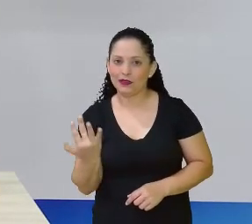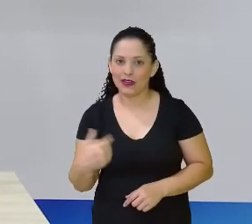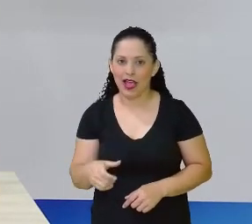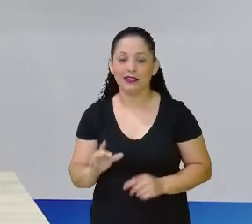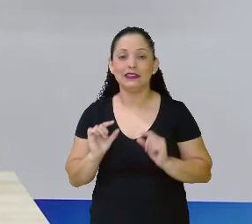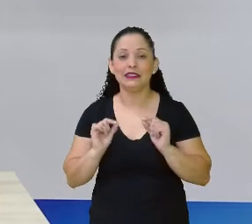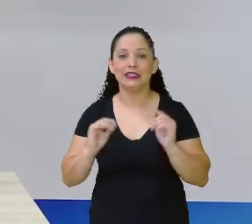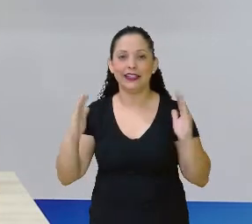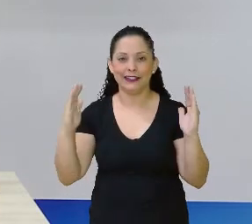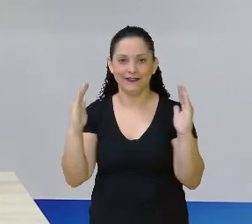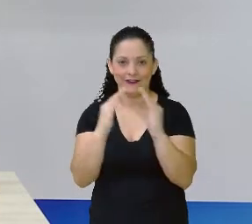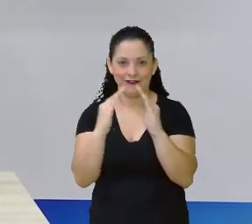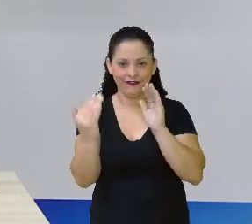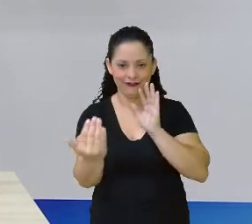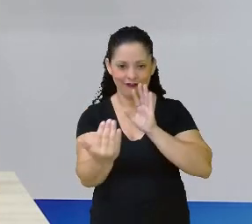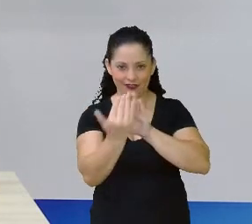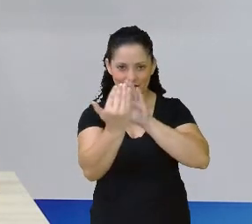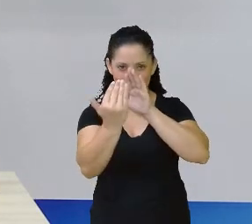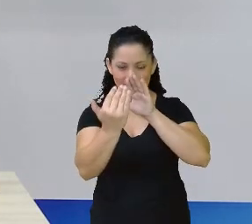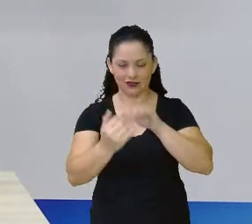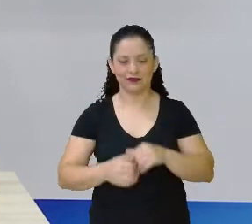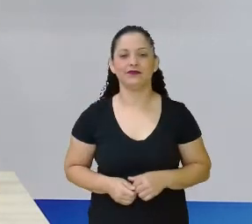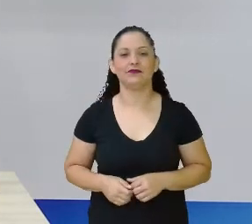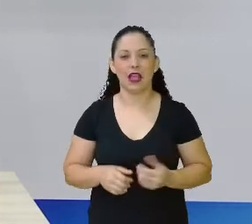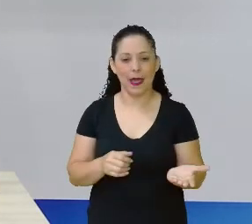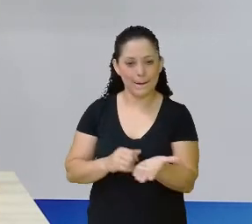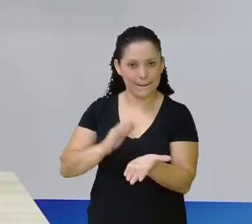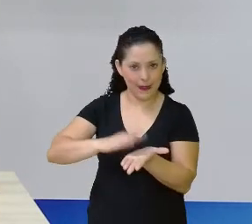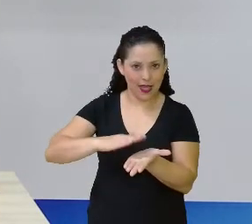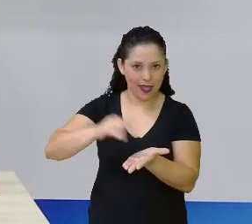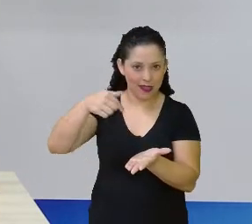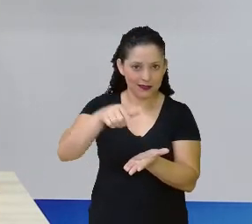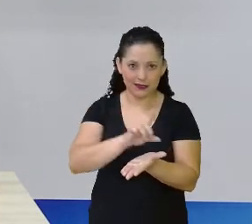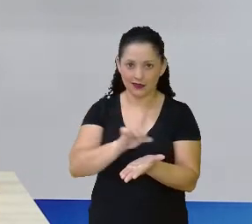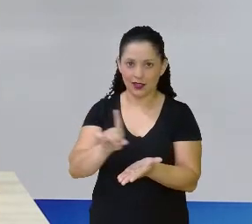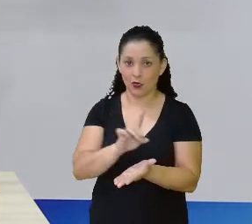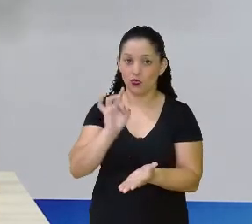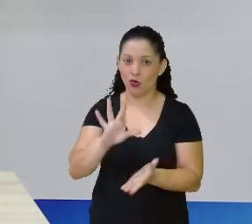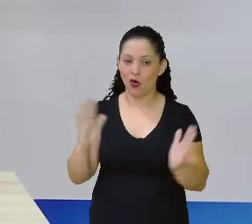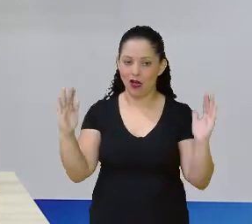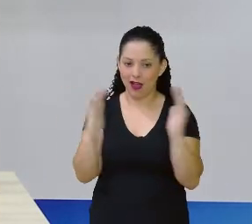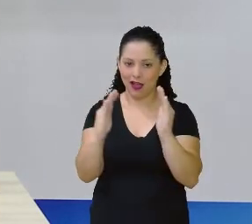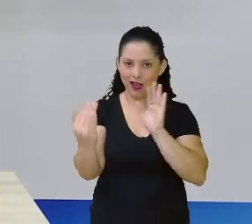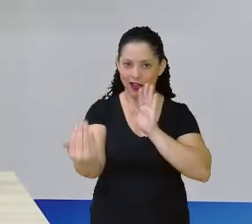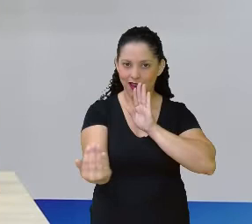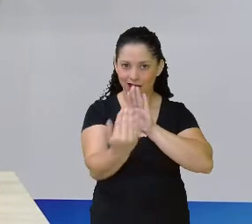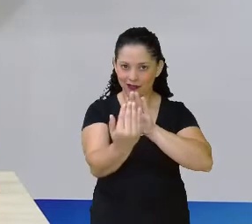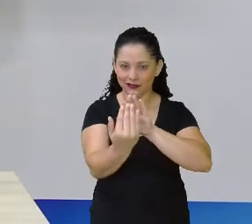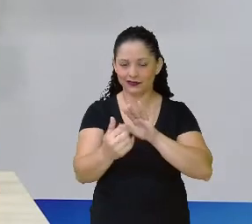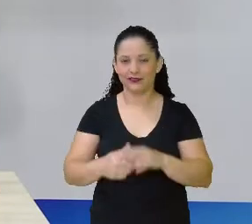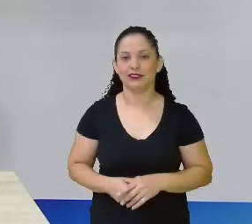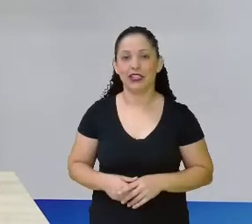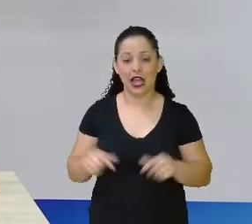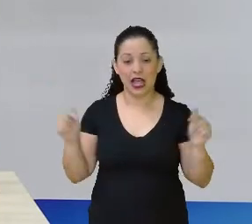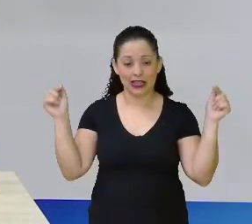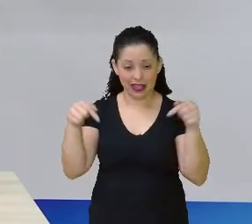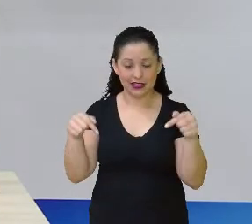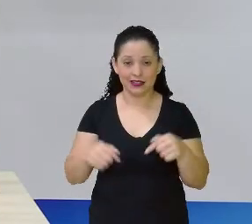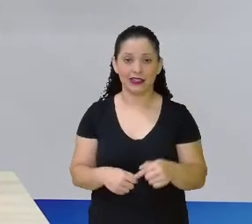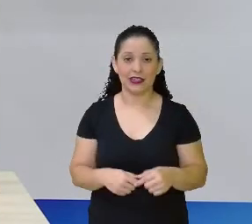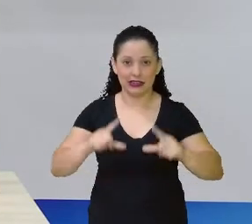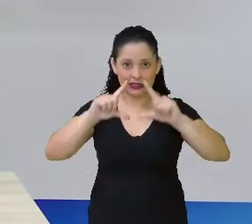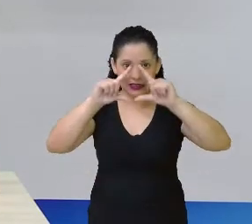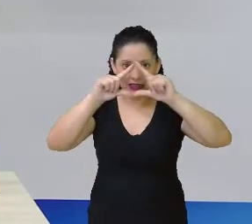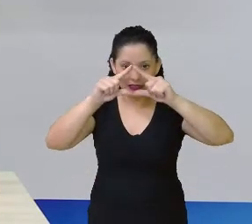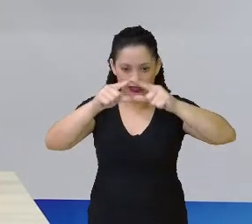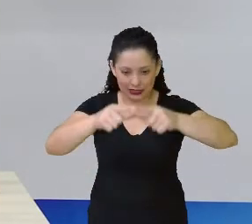faces laterais. Faces laterais, esquece a base nessa contagem. Faces laterais são 3, porque tem